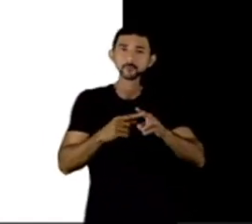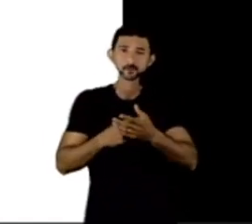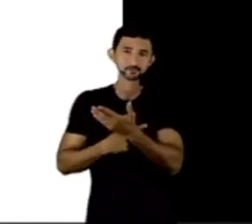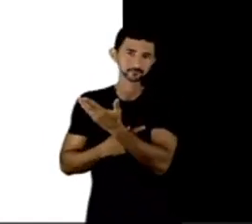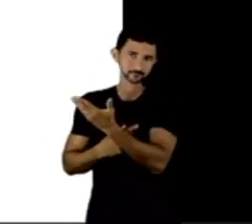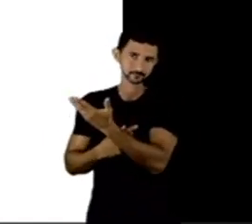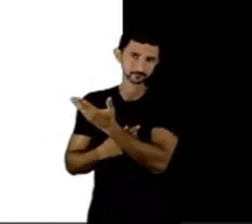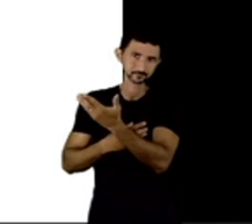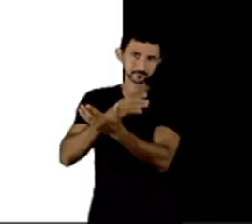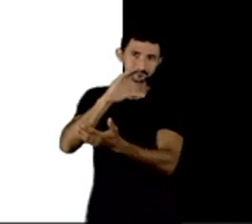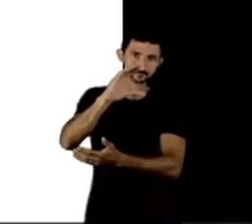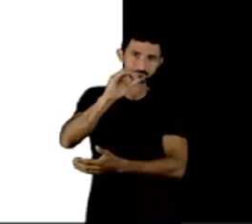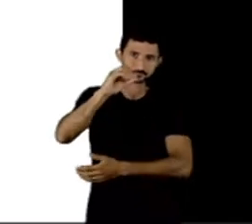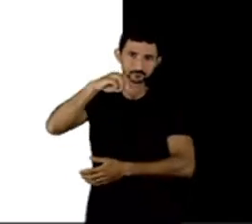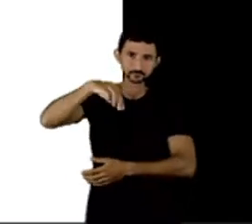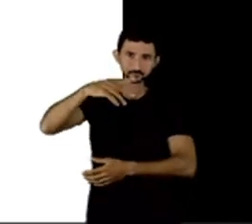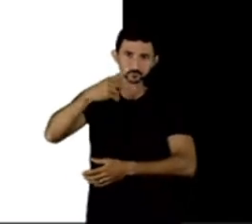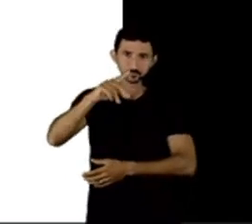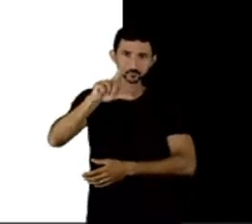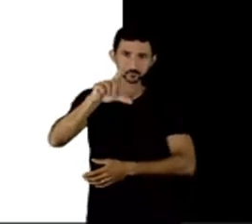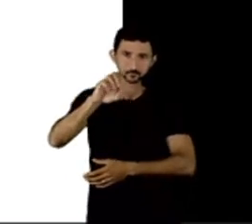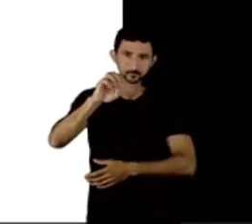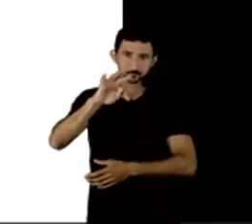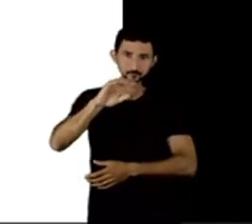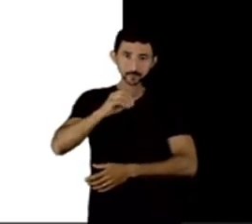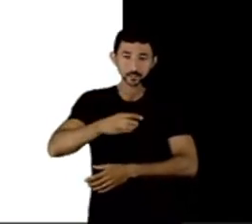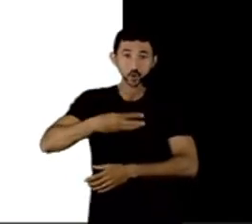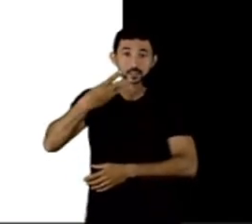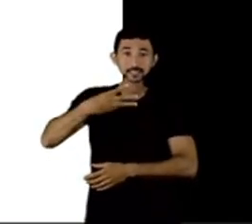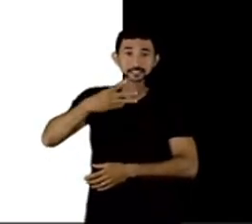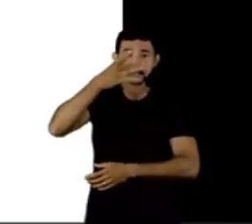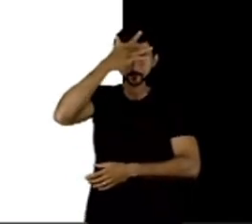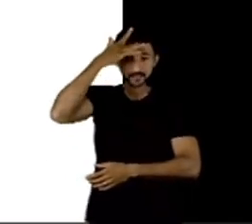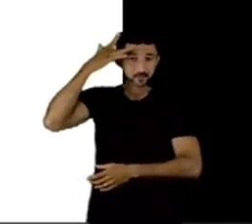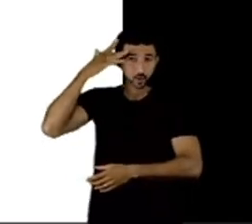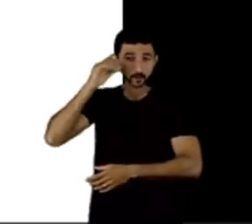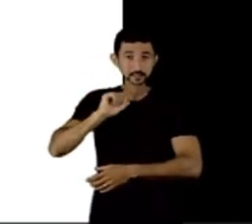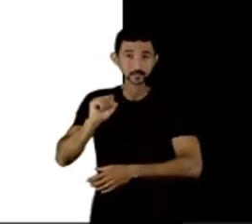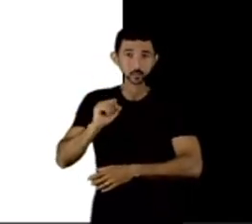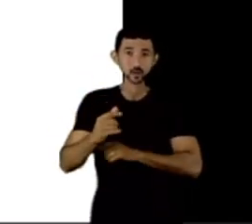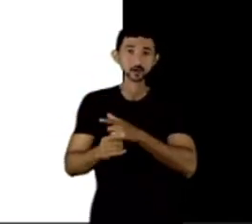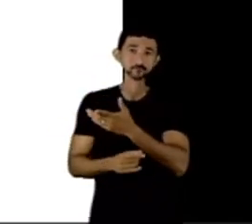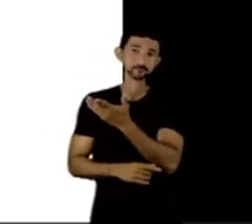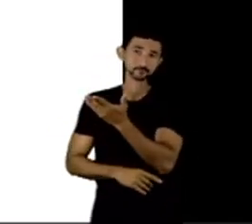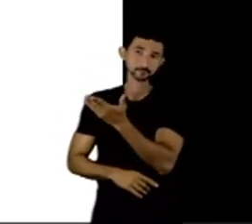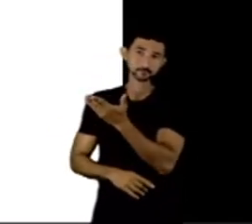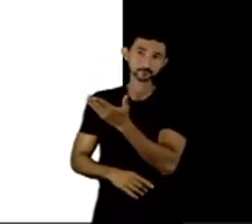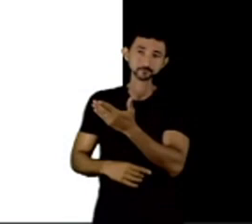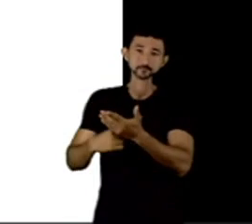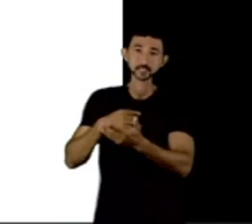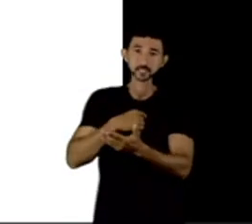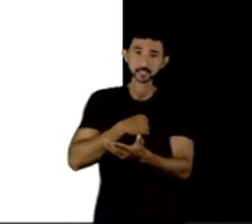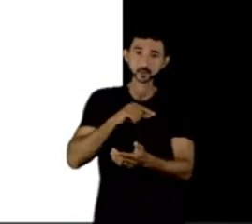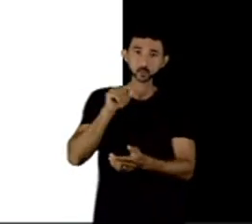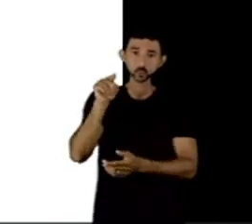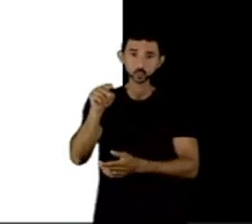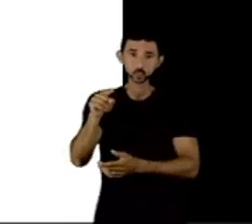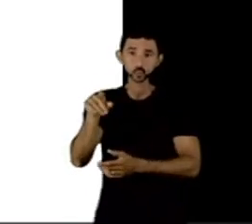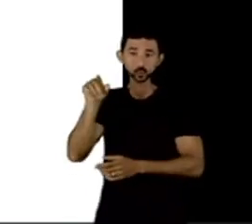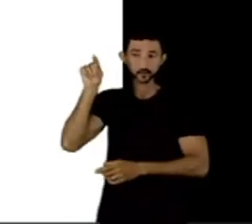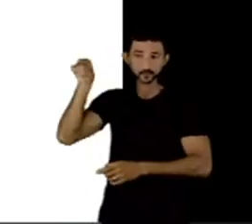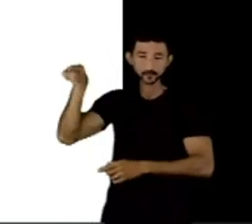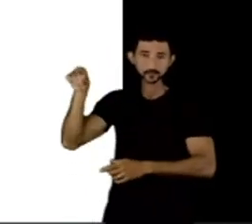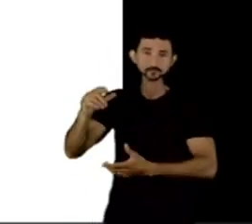está flexionado na terceira pessoa do singular. Vamos lá lembrar. Eu, tu, ele.